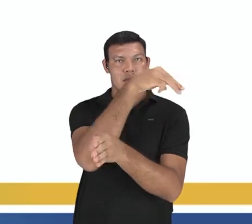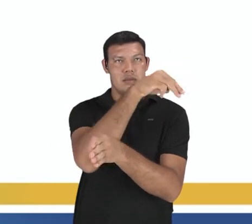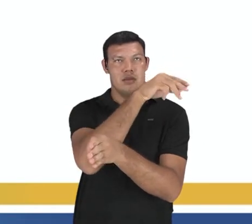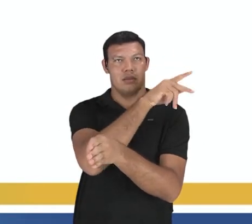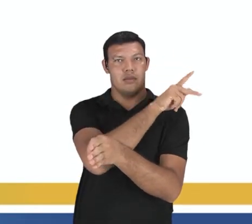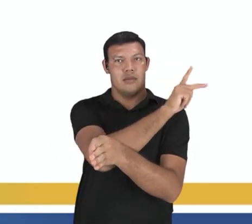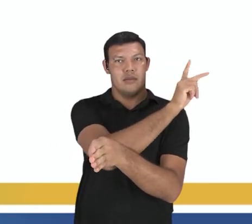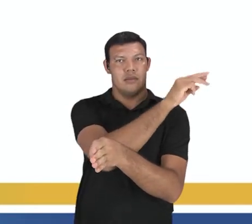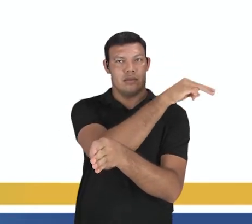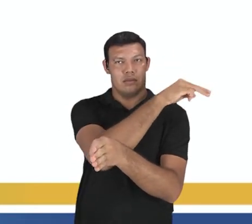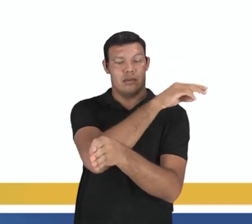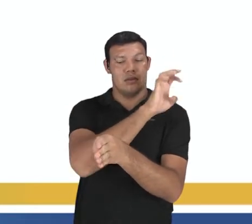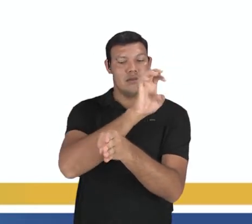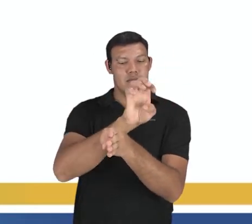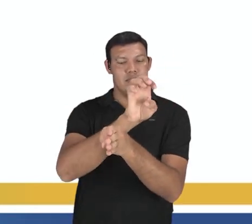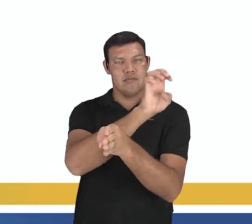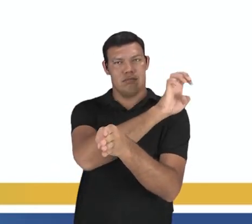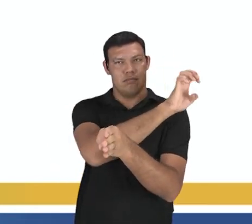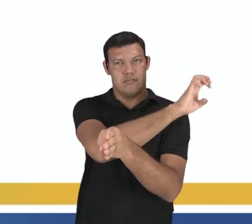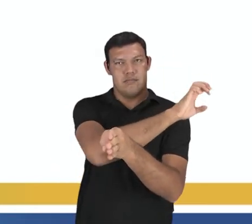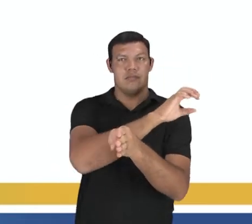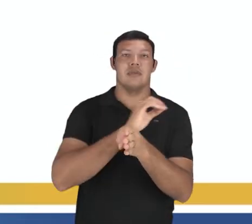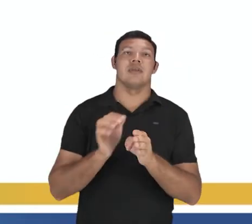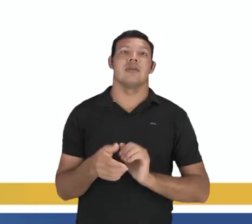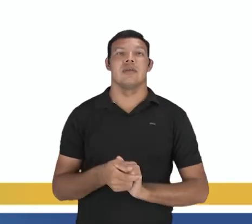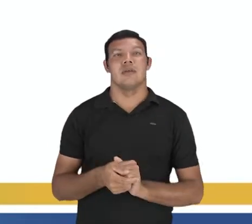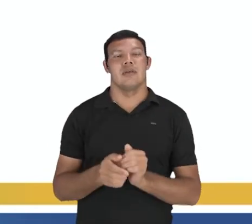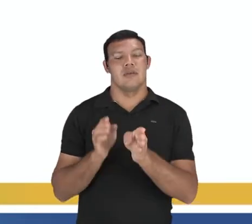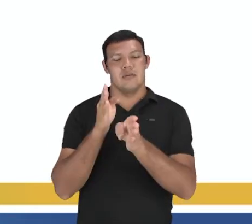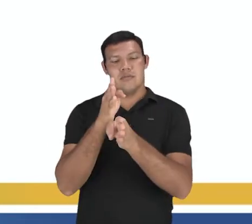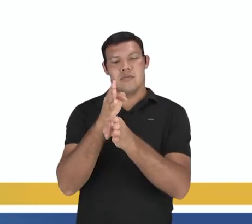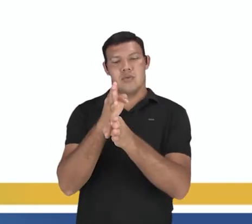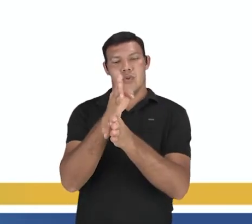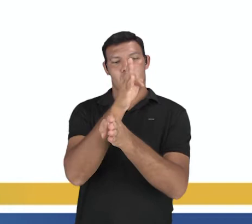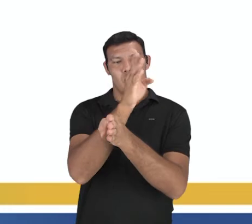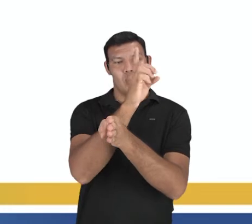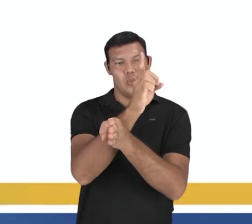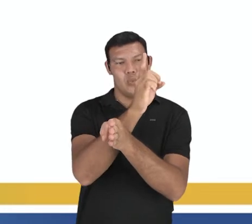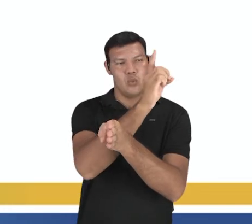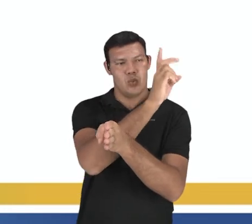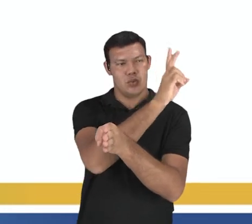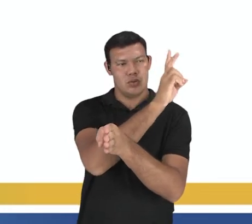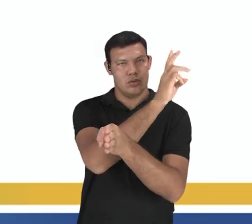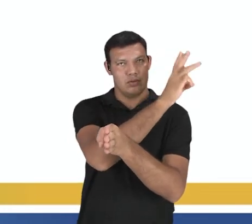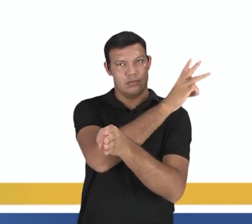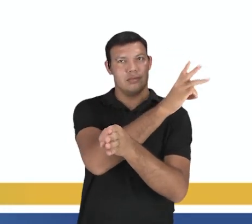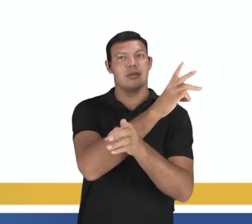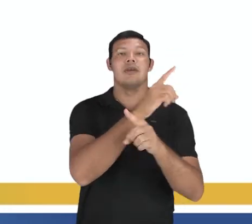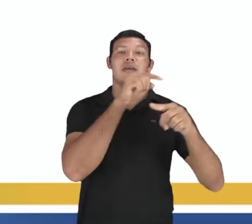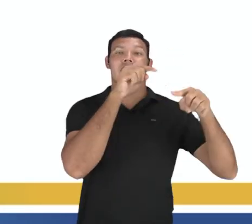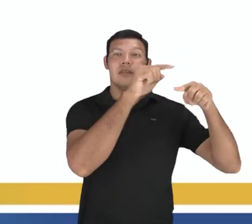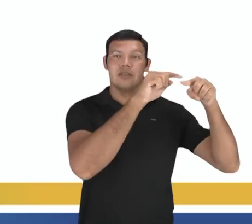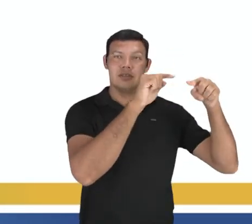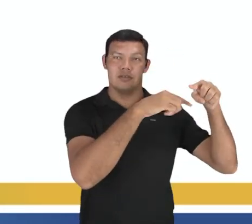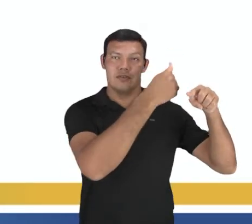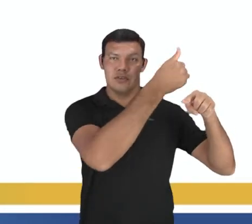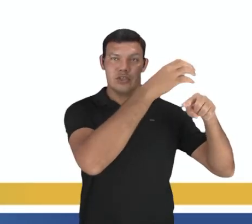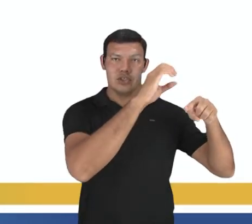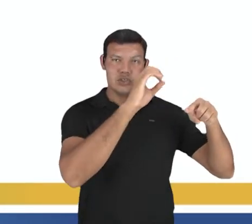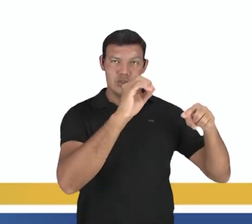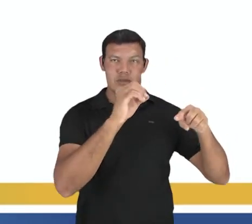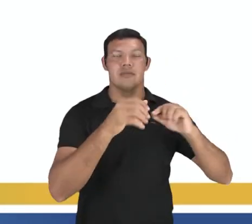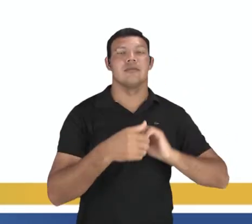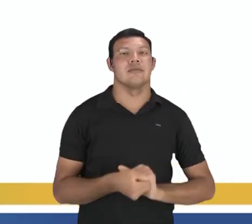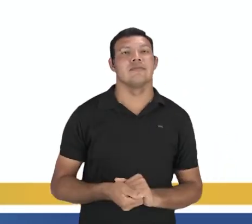usando para a esquerda bom quantas casinhas para a esquerda três Então já significa que é meu se eu estou mandando para a